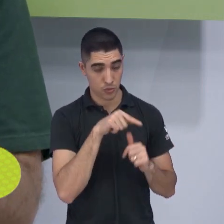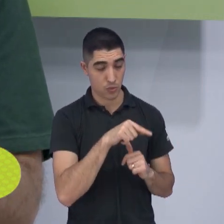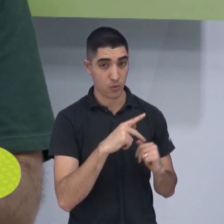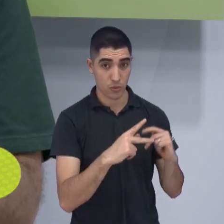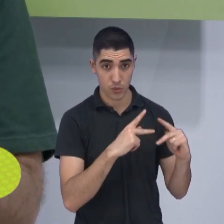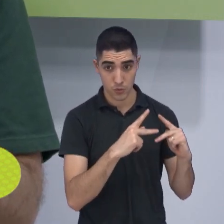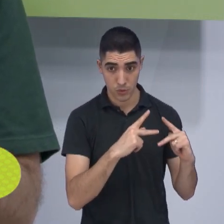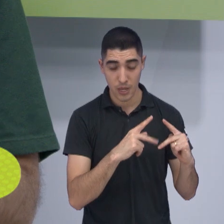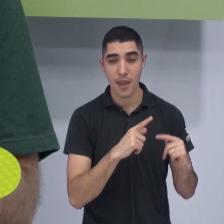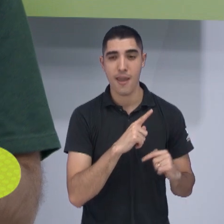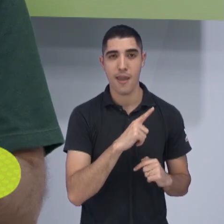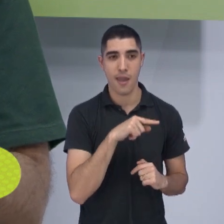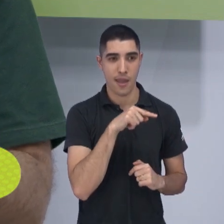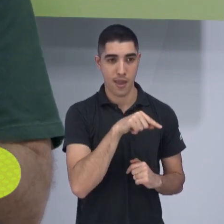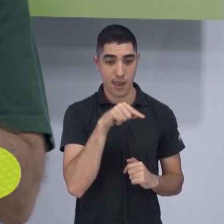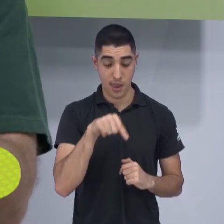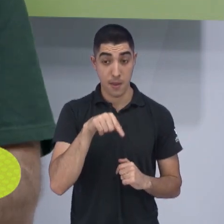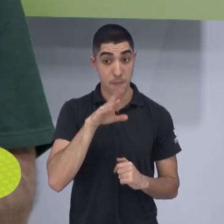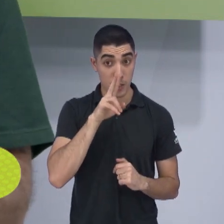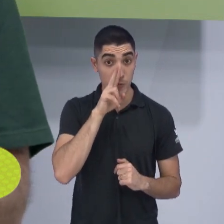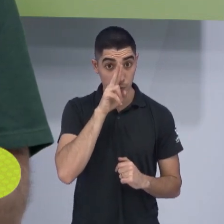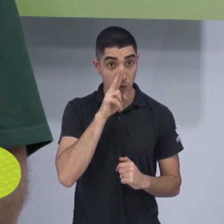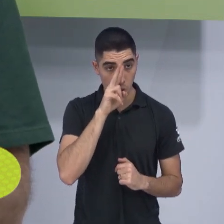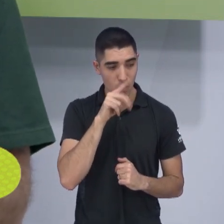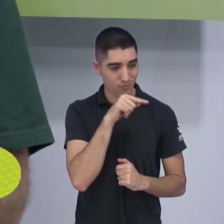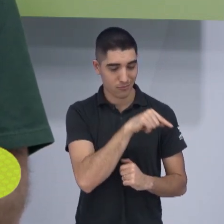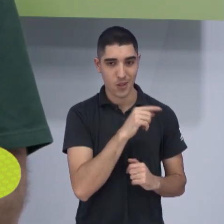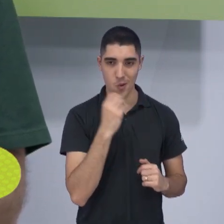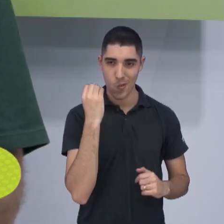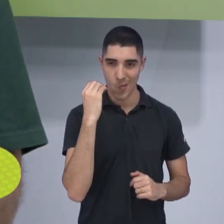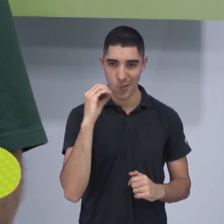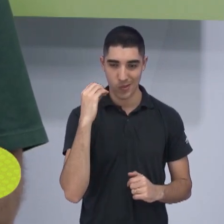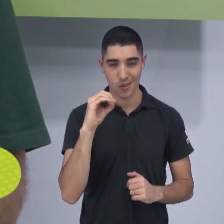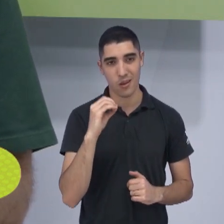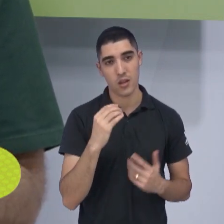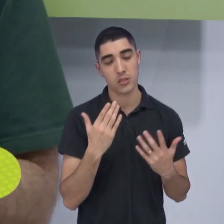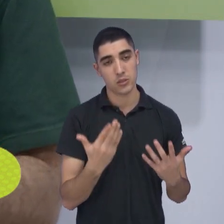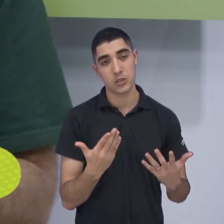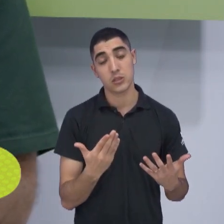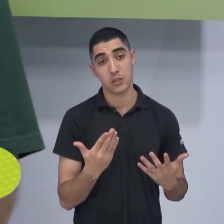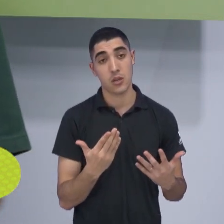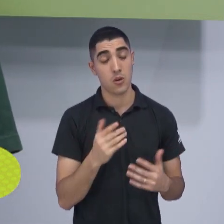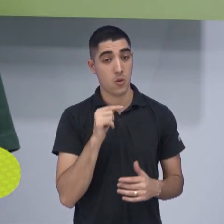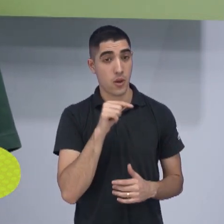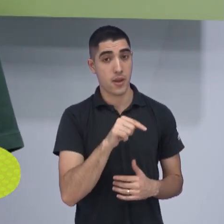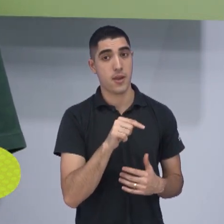mais equilibrado que o Osasco, é favorito, pode ser considerado favorito, mas